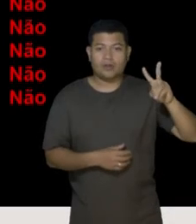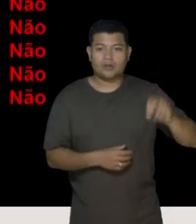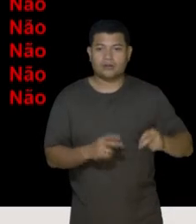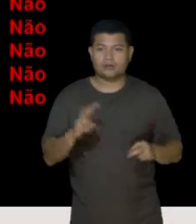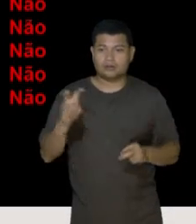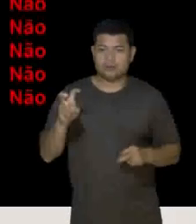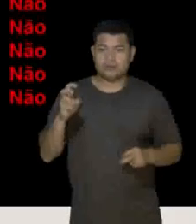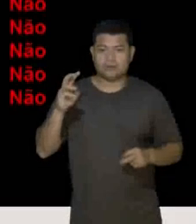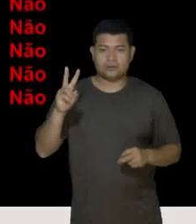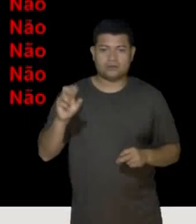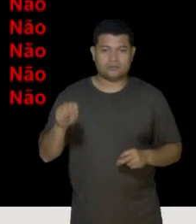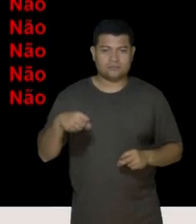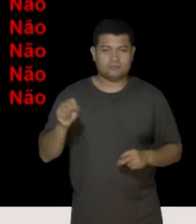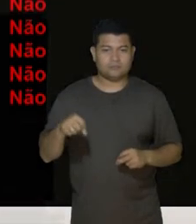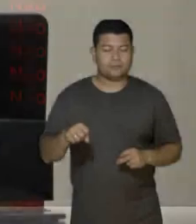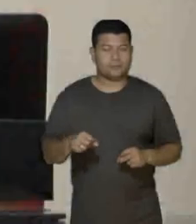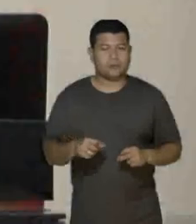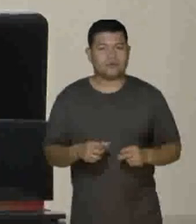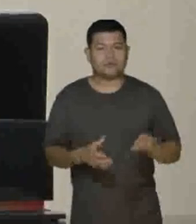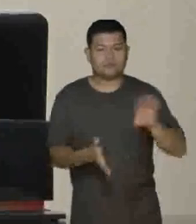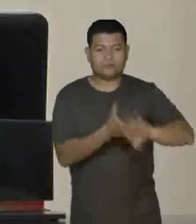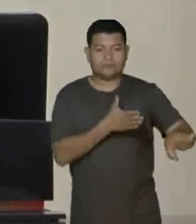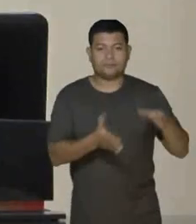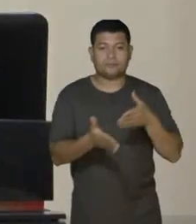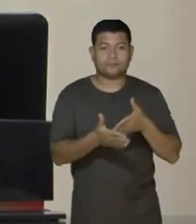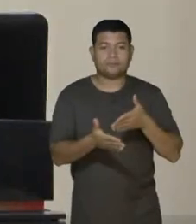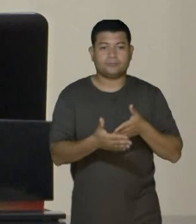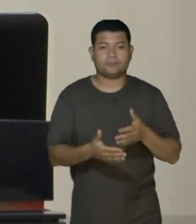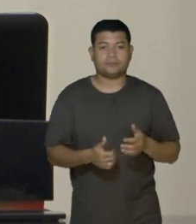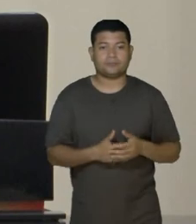Está rejeitado o veto.